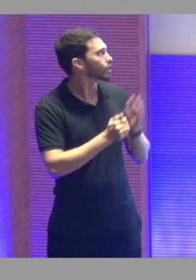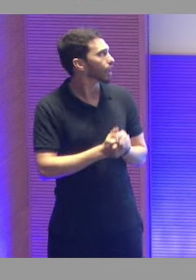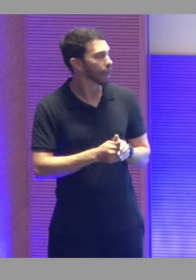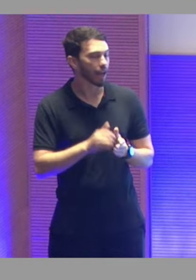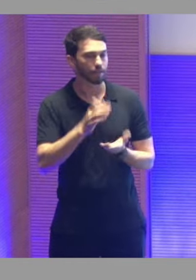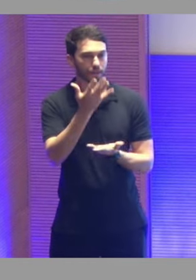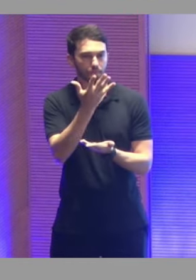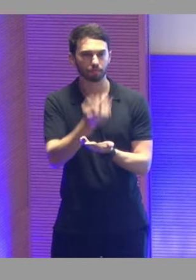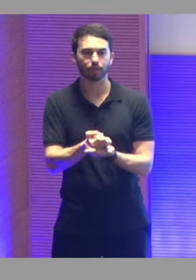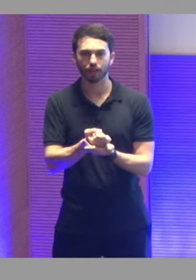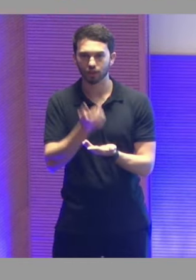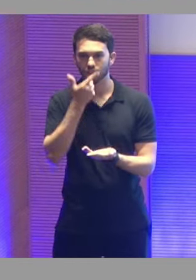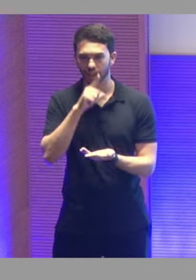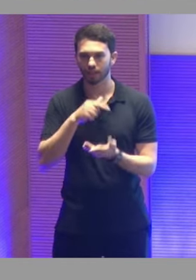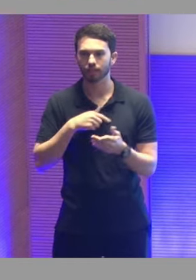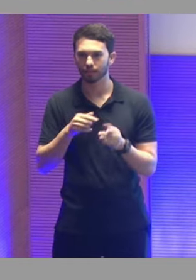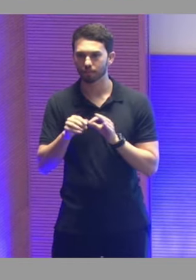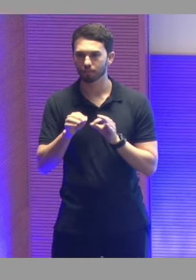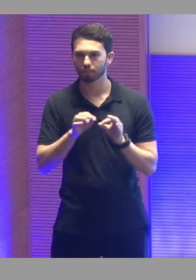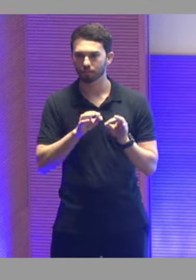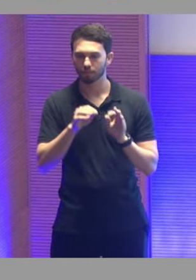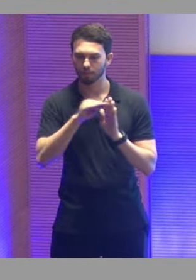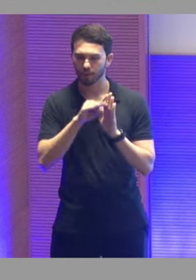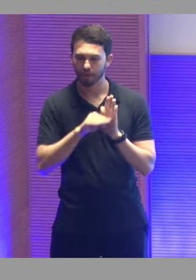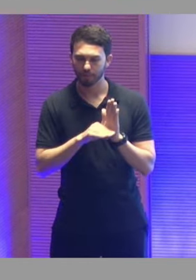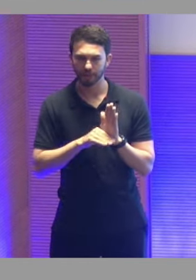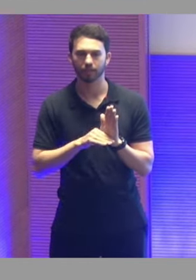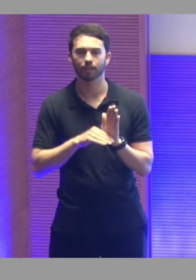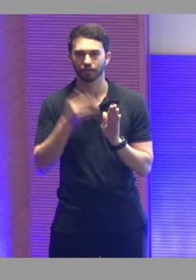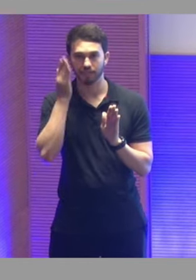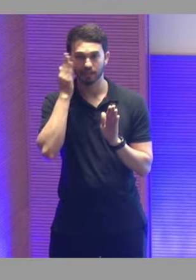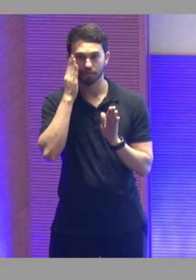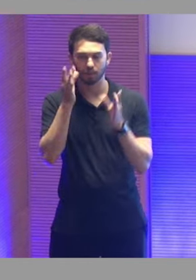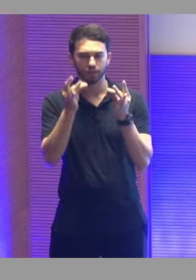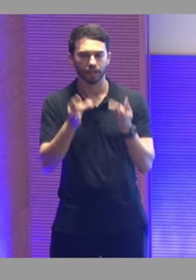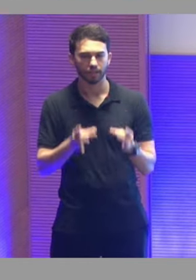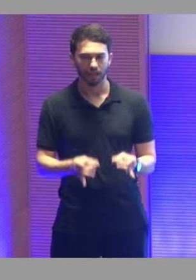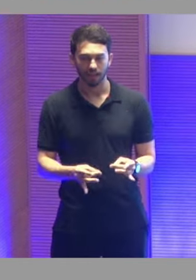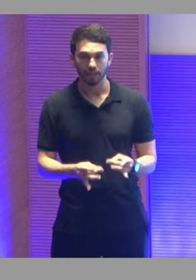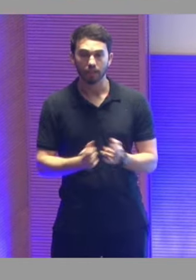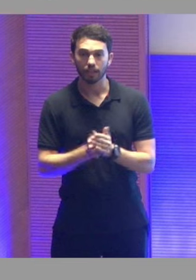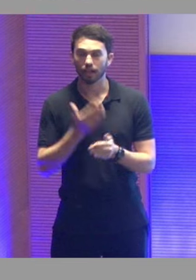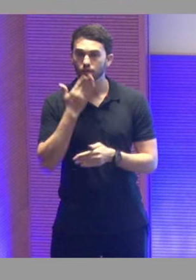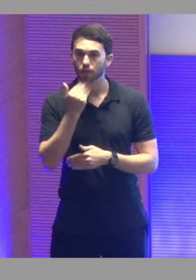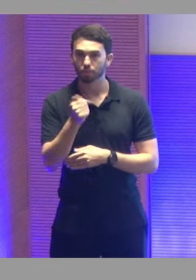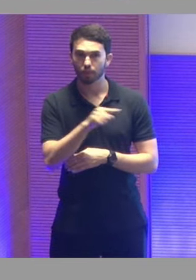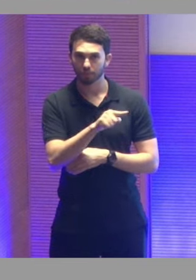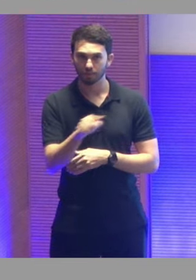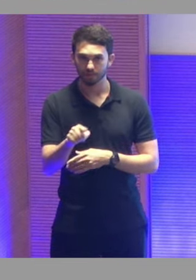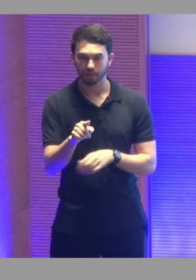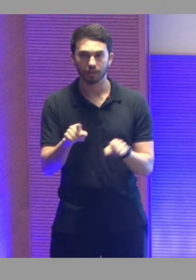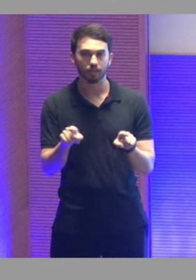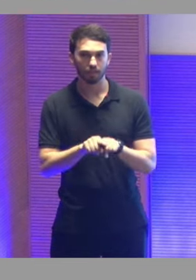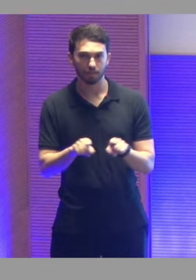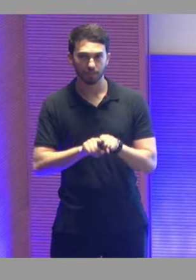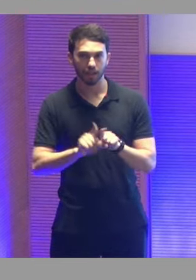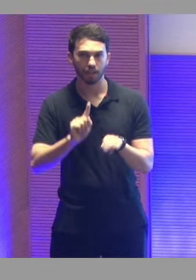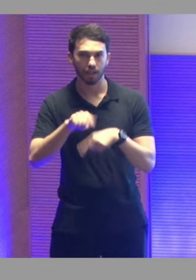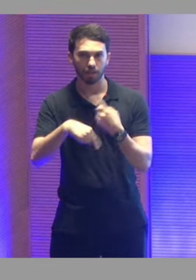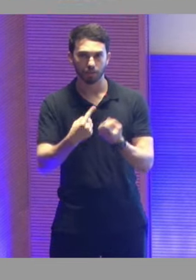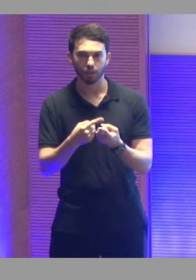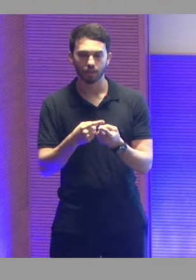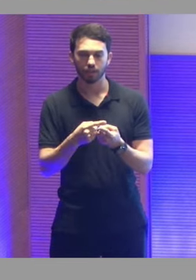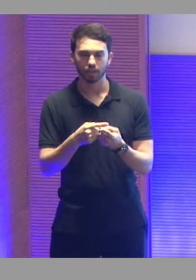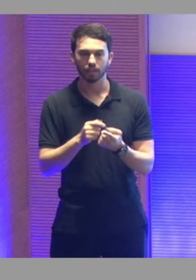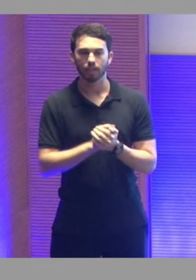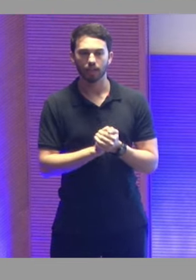para baixar a essa programação vai ter ali mais detalhes sobre o caso e eu vou pedir logo mais para vocês se